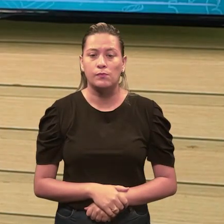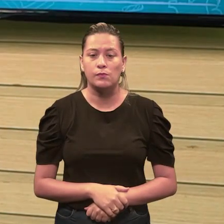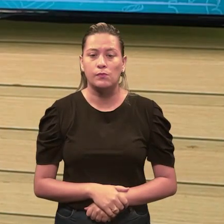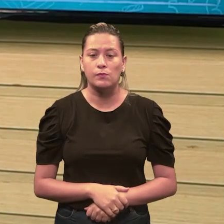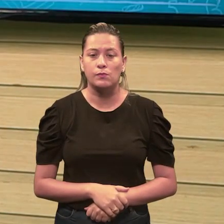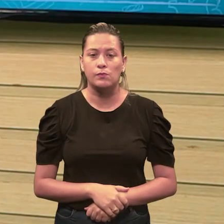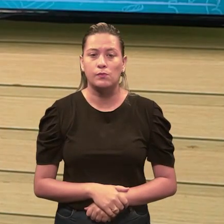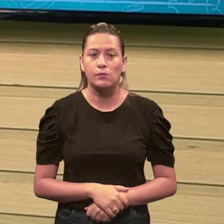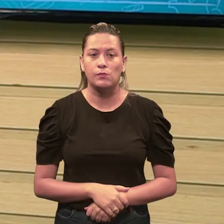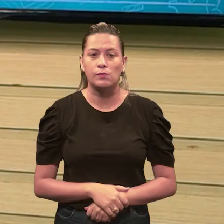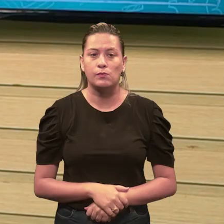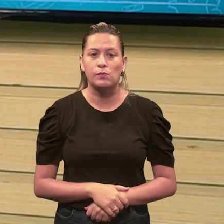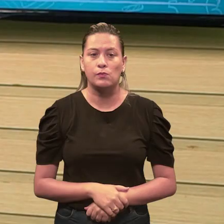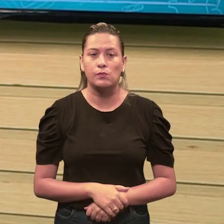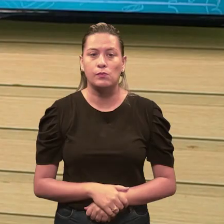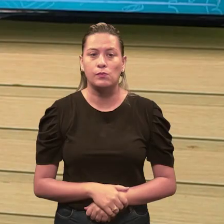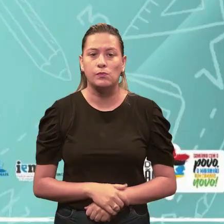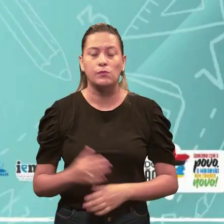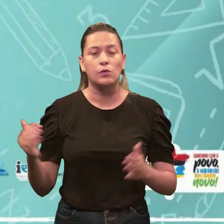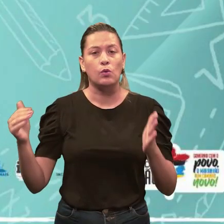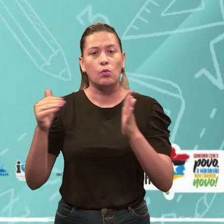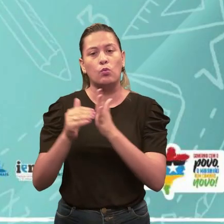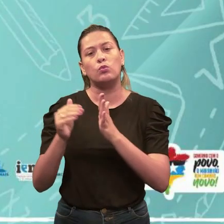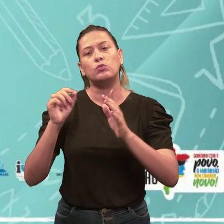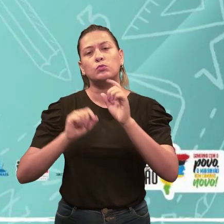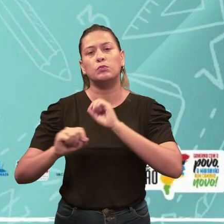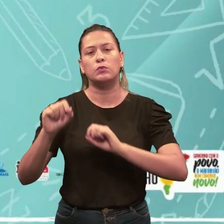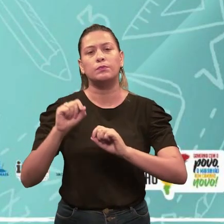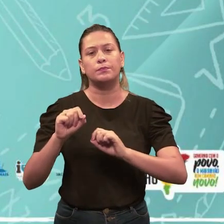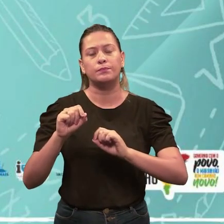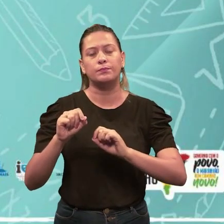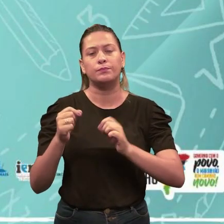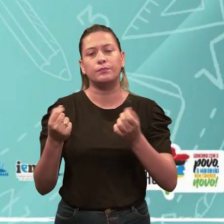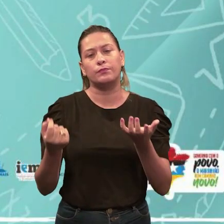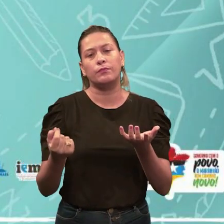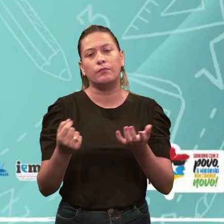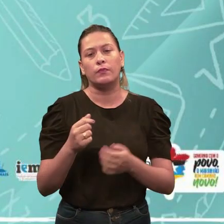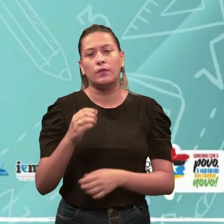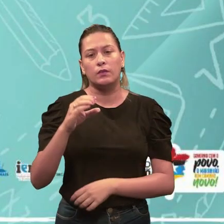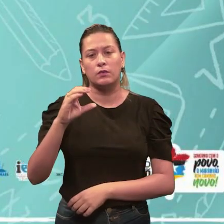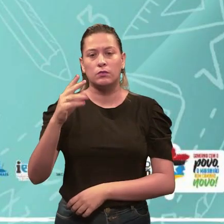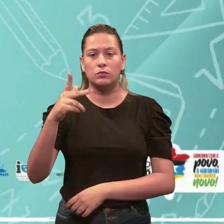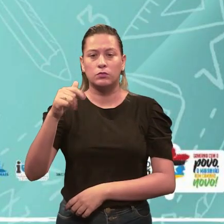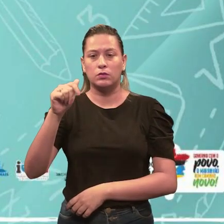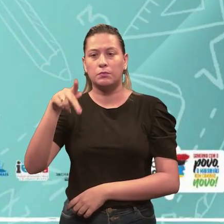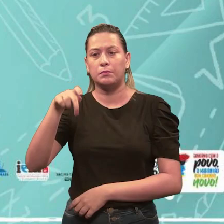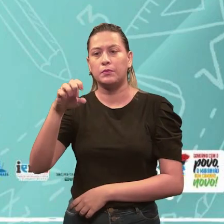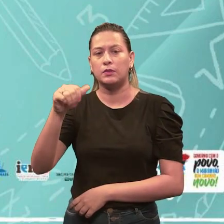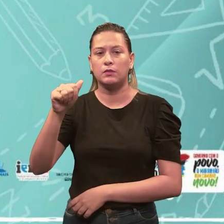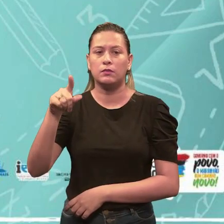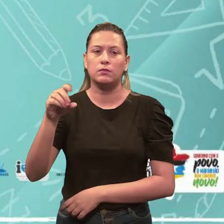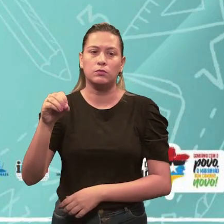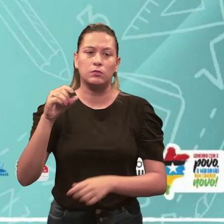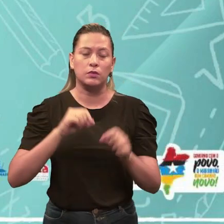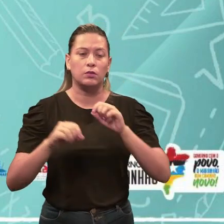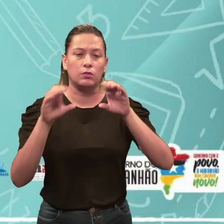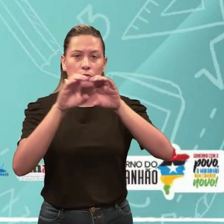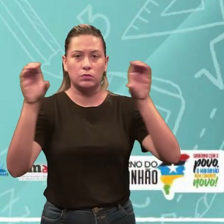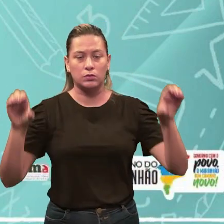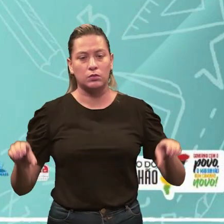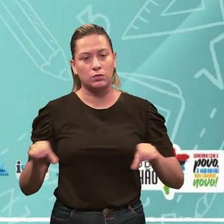compostos, né? Que a gente chama aí. O último aqui é o esquema chapeado, né? O circuito